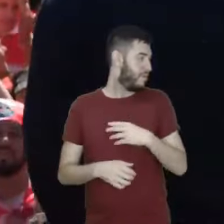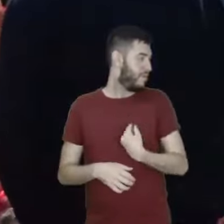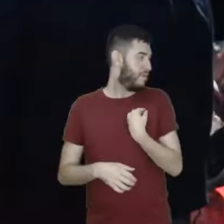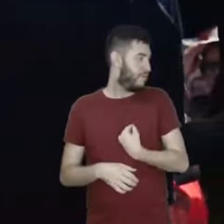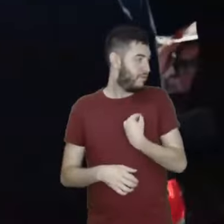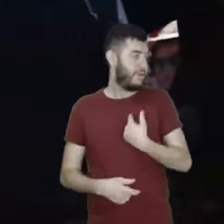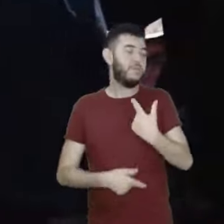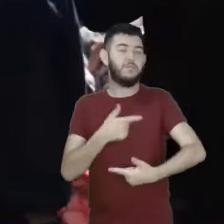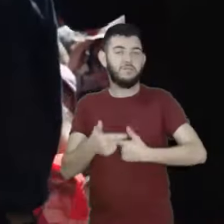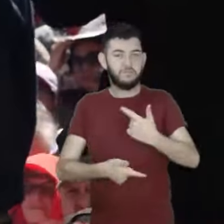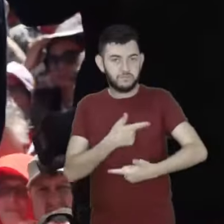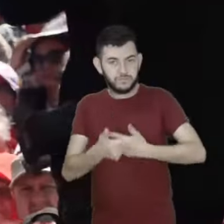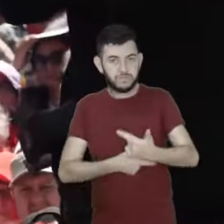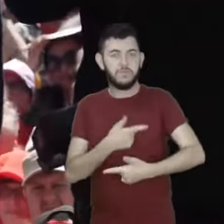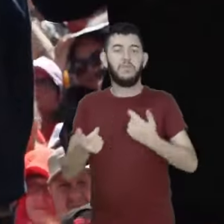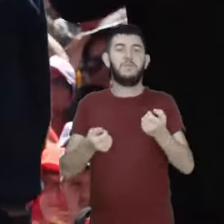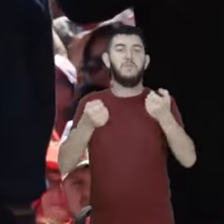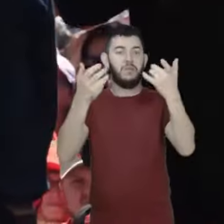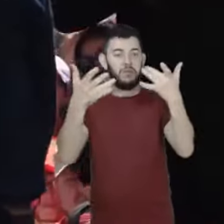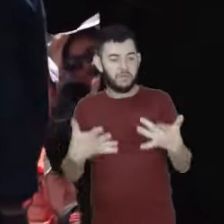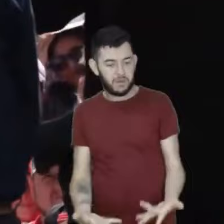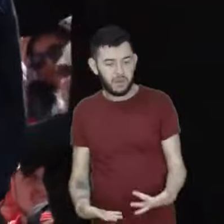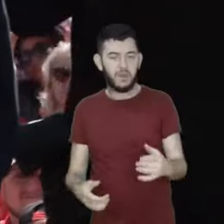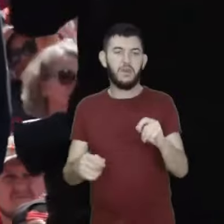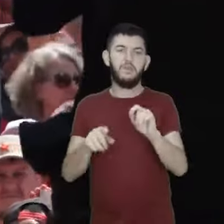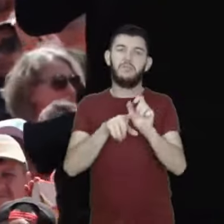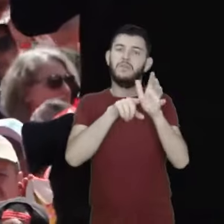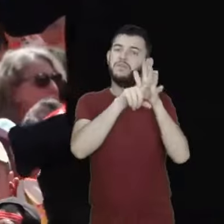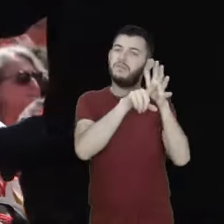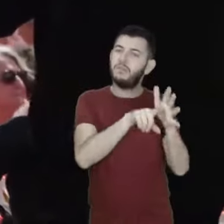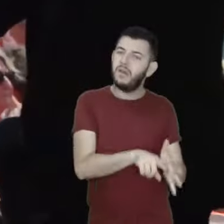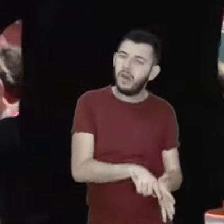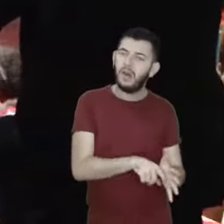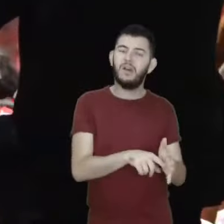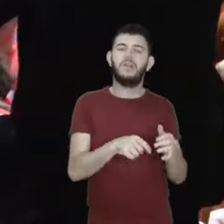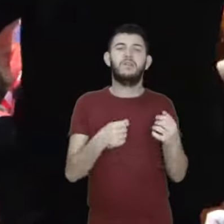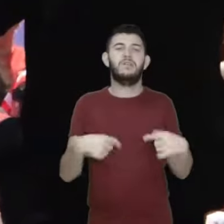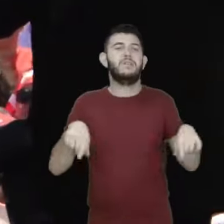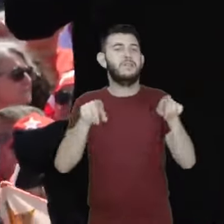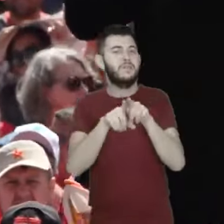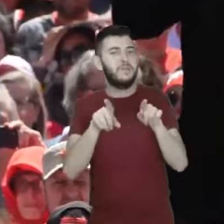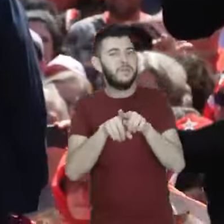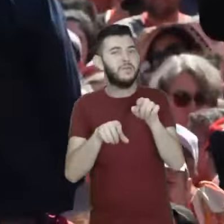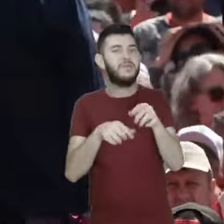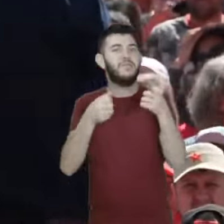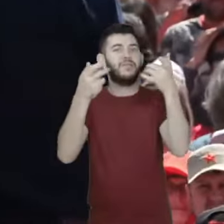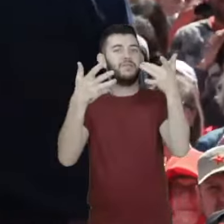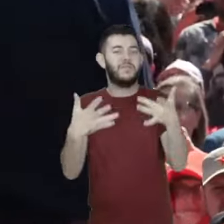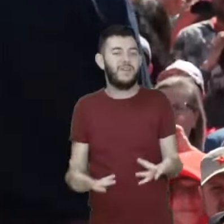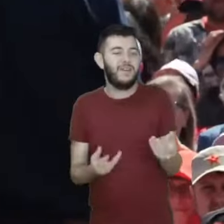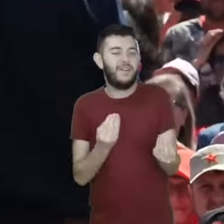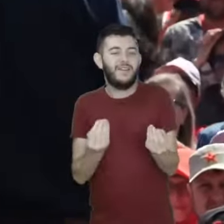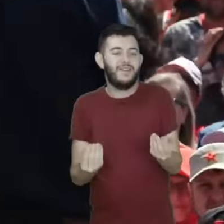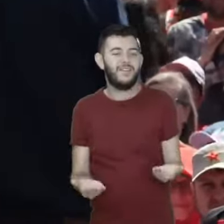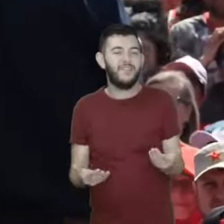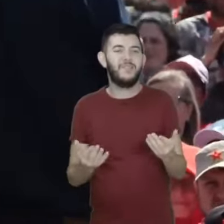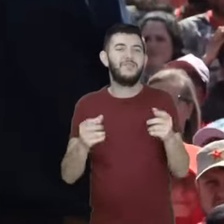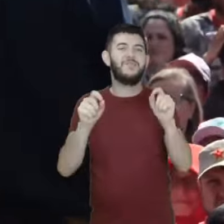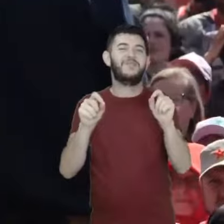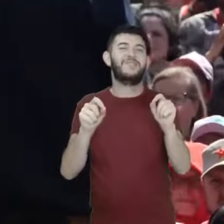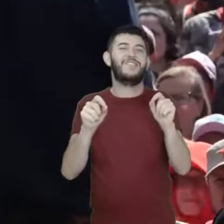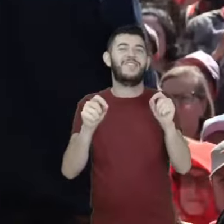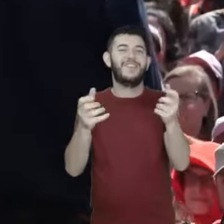vocês pesquisarem, para vocês dizerem como é que vocês querem o mundo. É por isso que eu vou criar as conferências nacionais